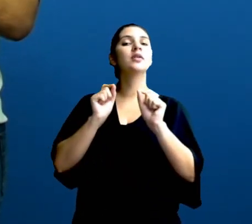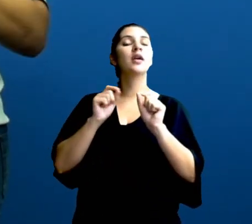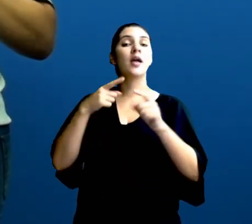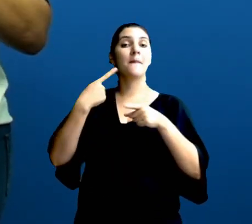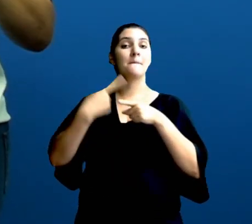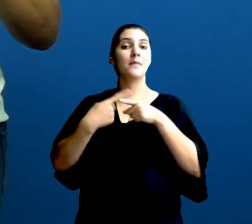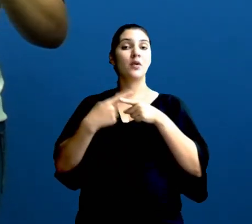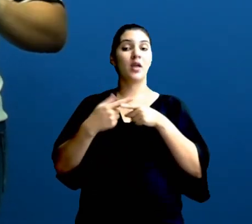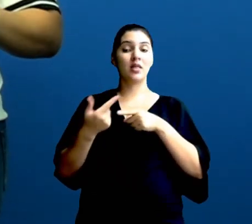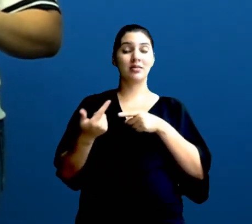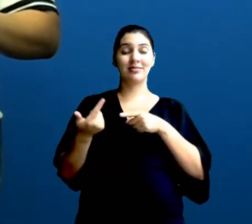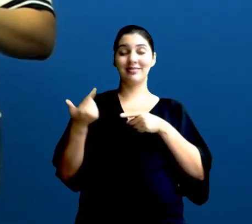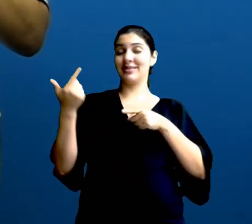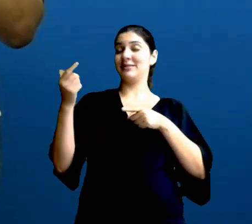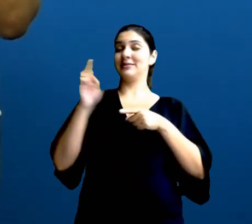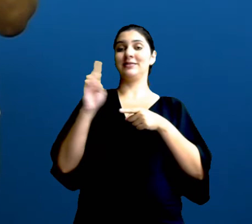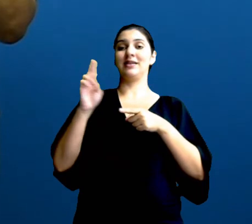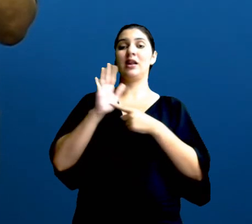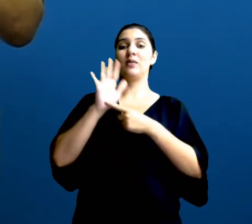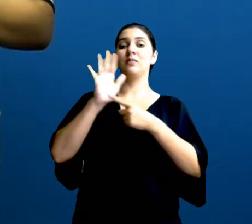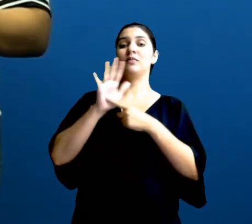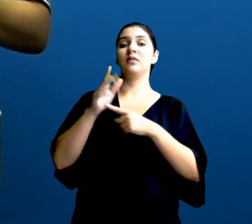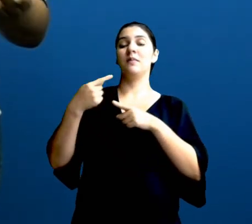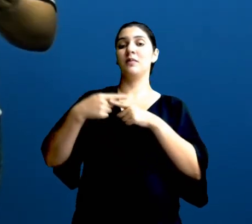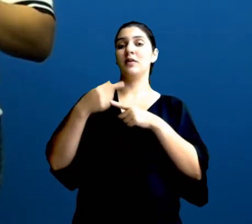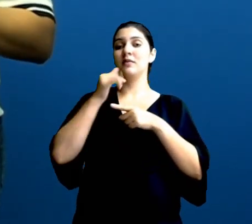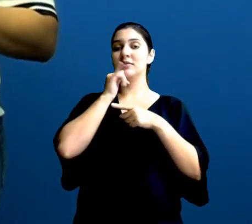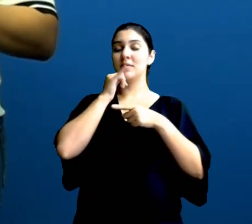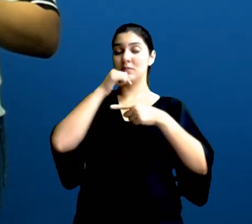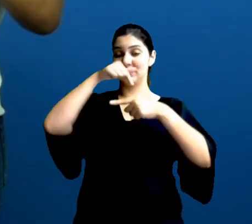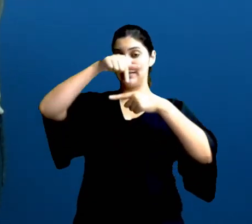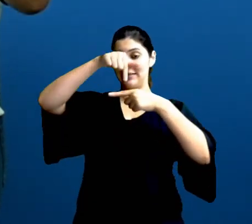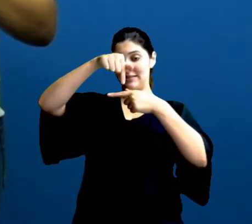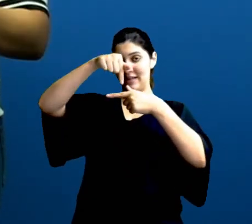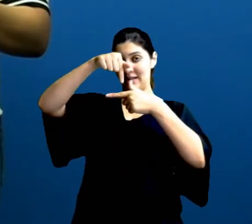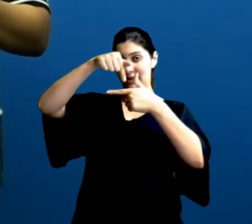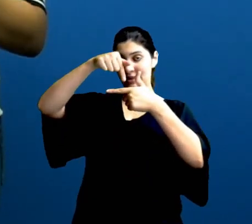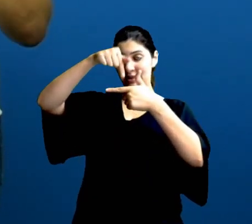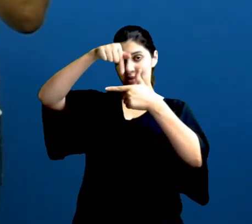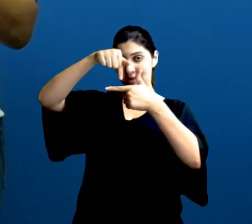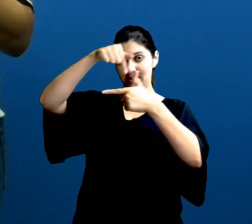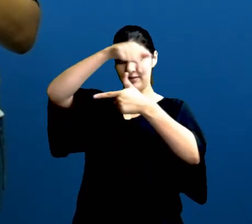porque ele não aparece. Porque 7 dividido para 1 é 7.